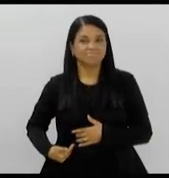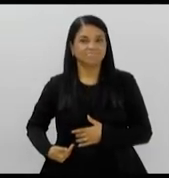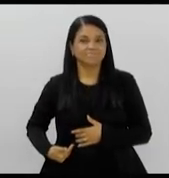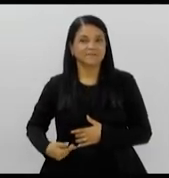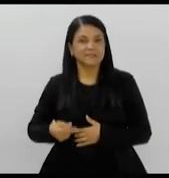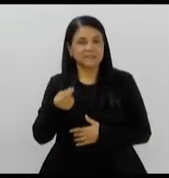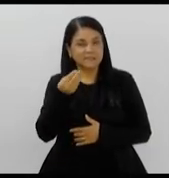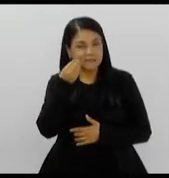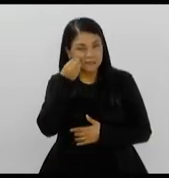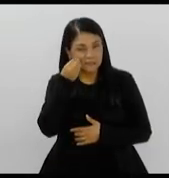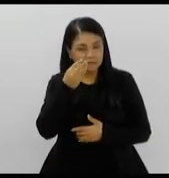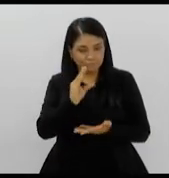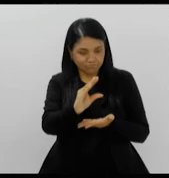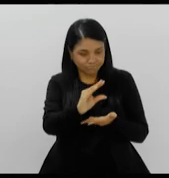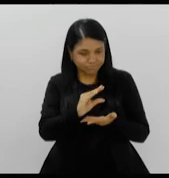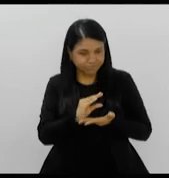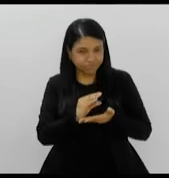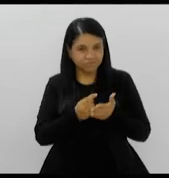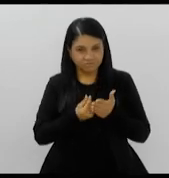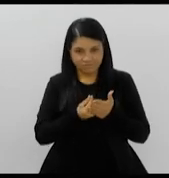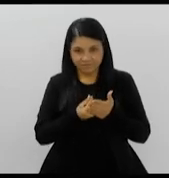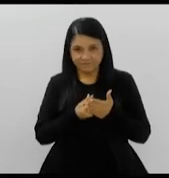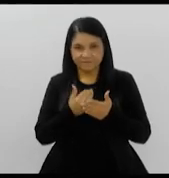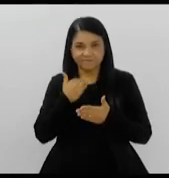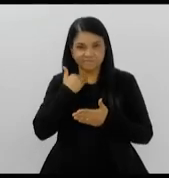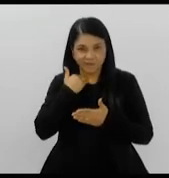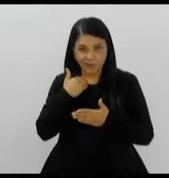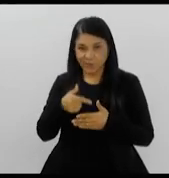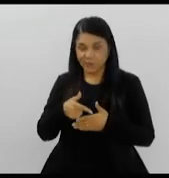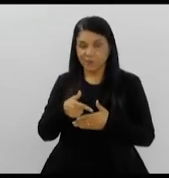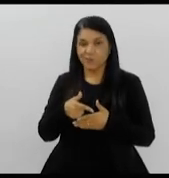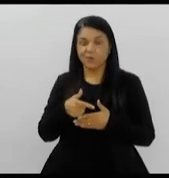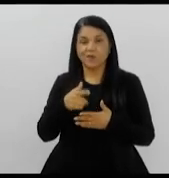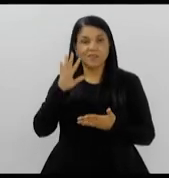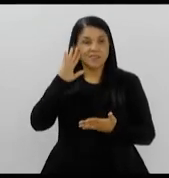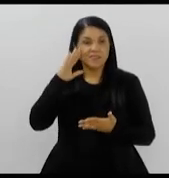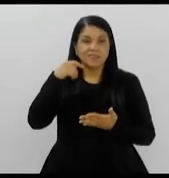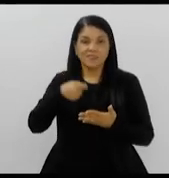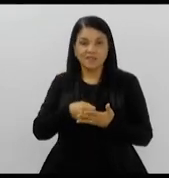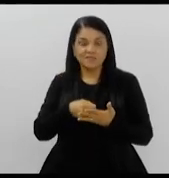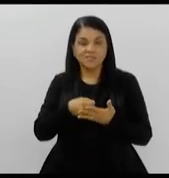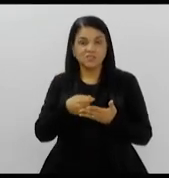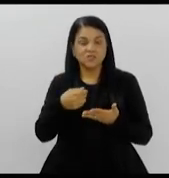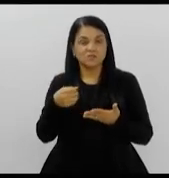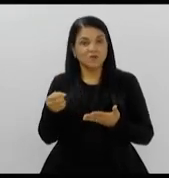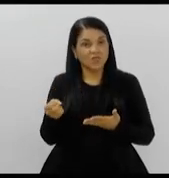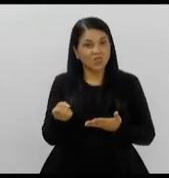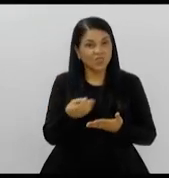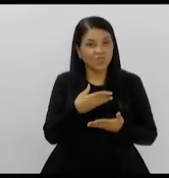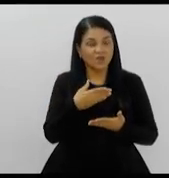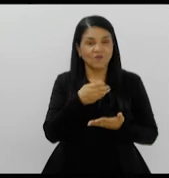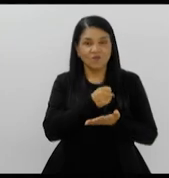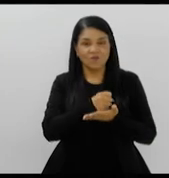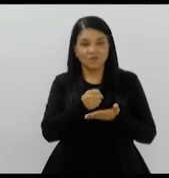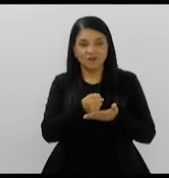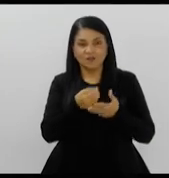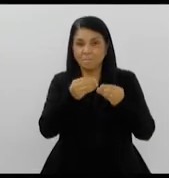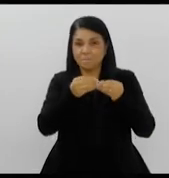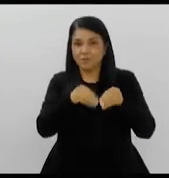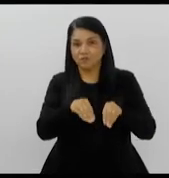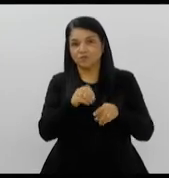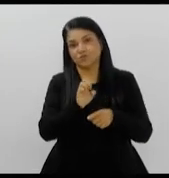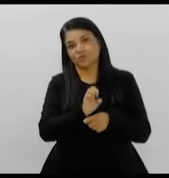trocado no caixa, pode decidir por uma renovação com um valor que prejudica o Estado e